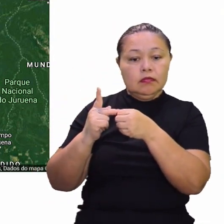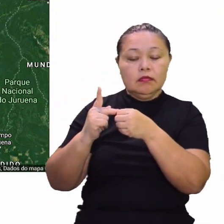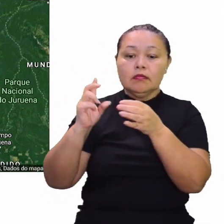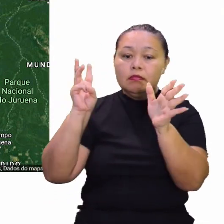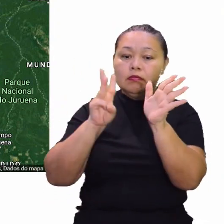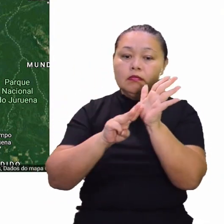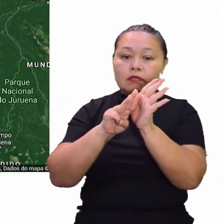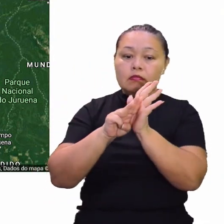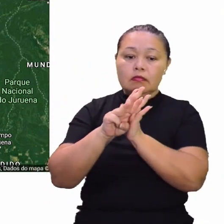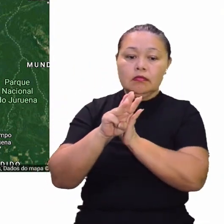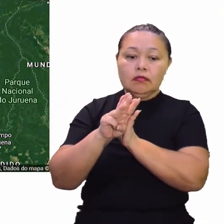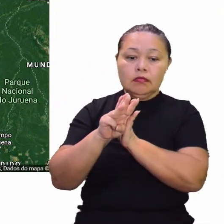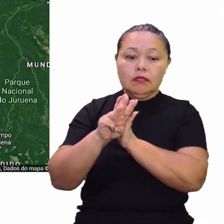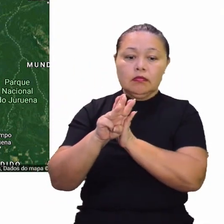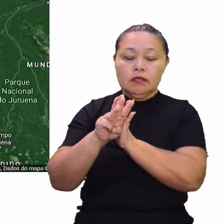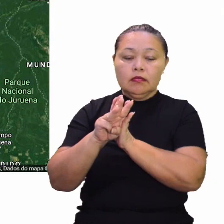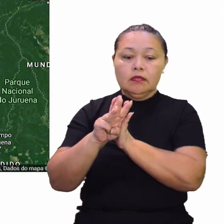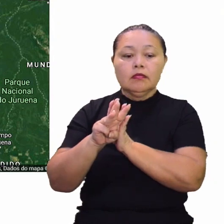é o Madeirão. Ó. Madeirão.